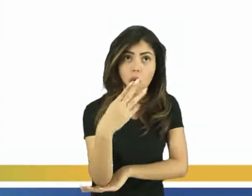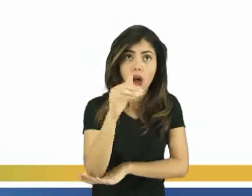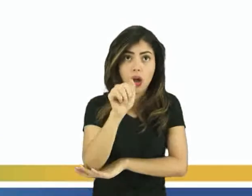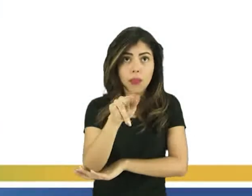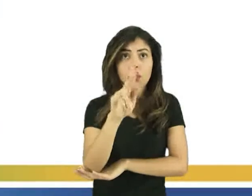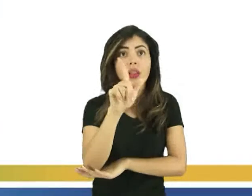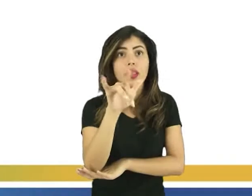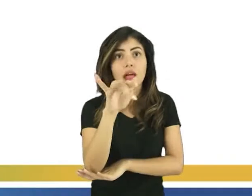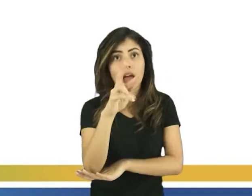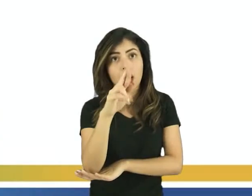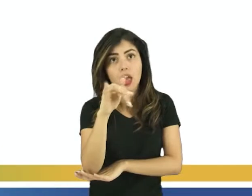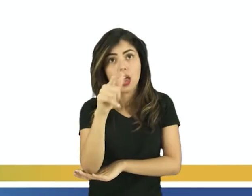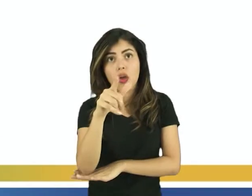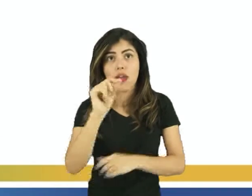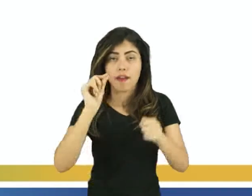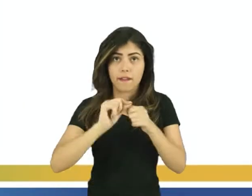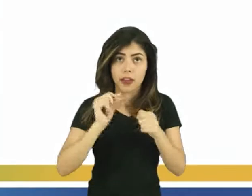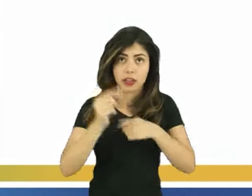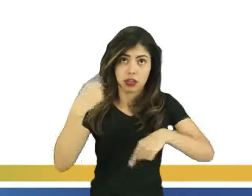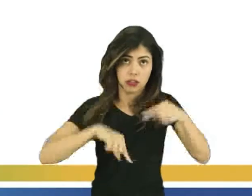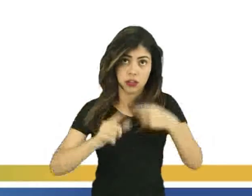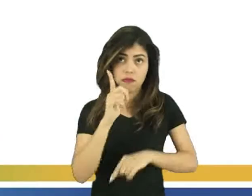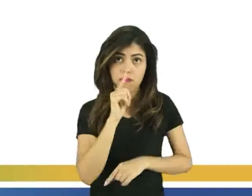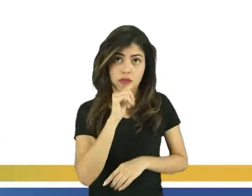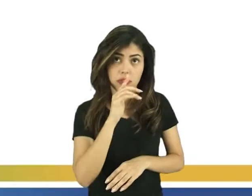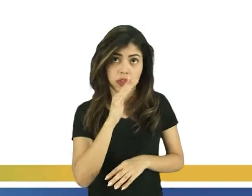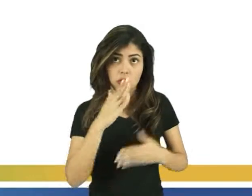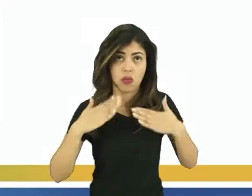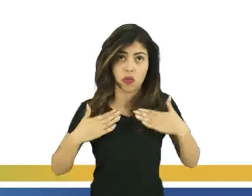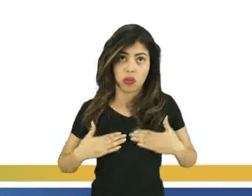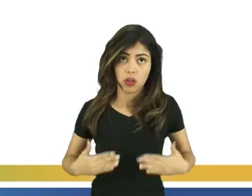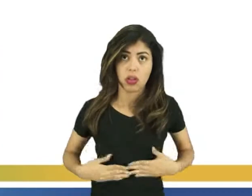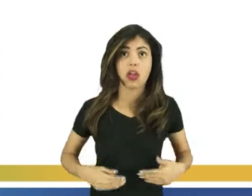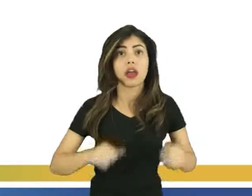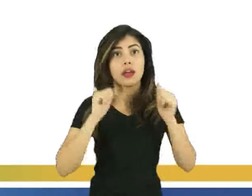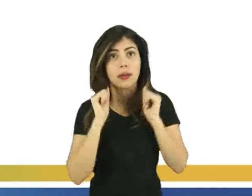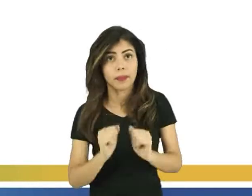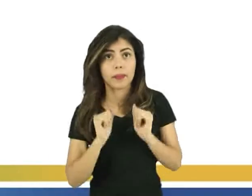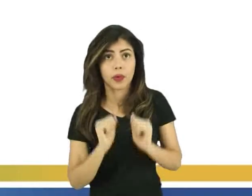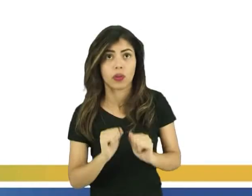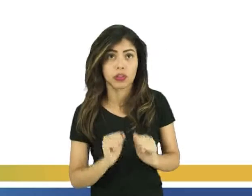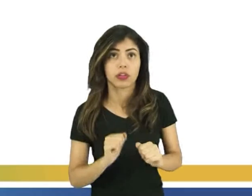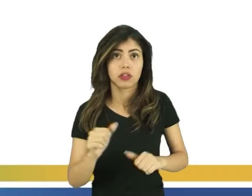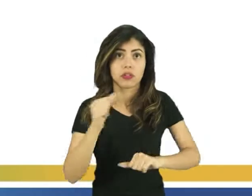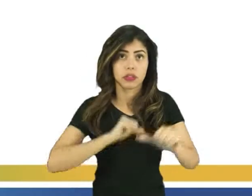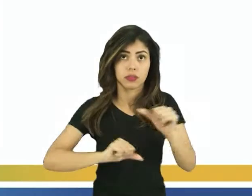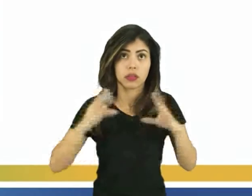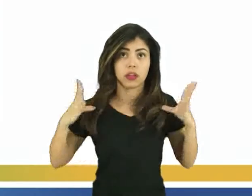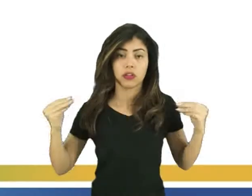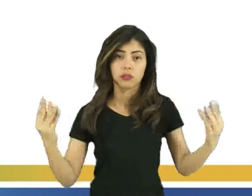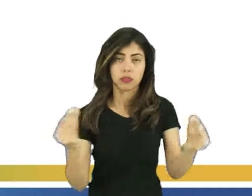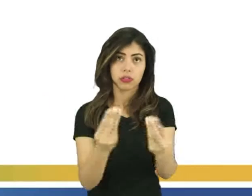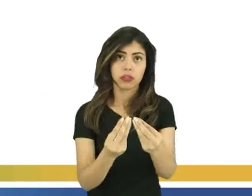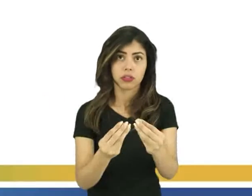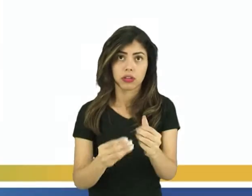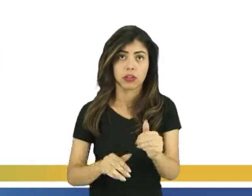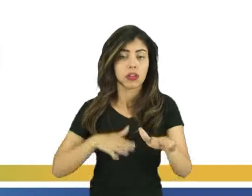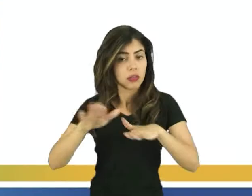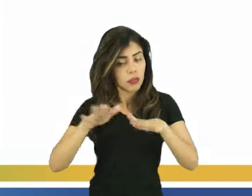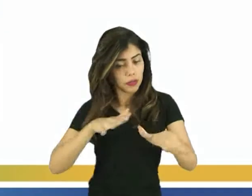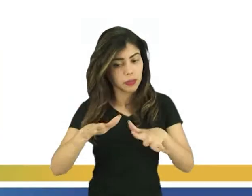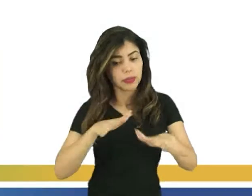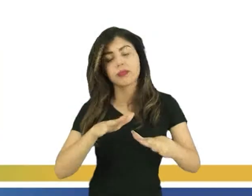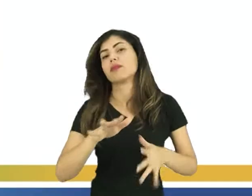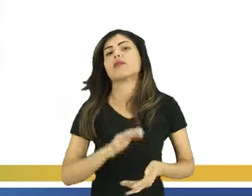ambulacral, tá? E vai realizar a circulação de água dentro de todo o corpo para que aconteça aí o transporte de substâncias e